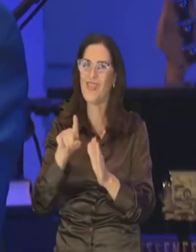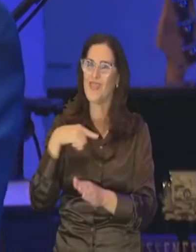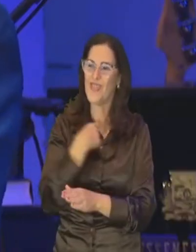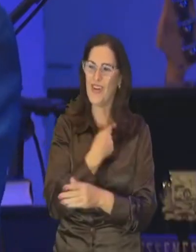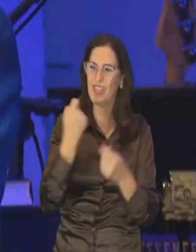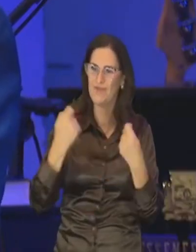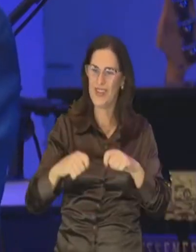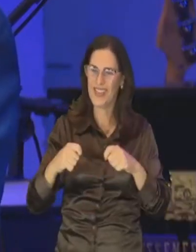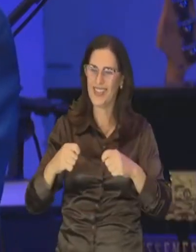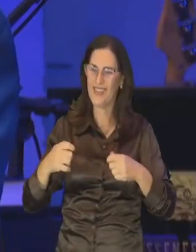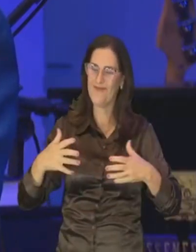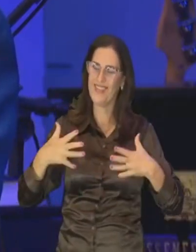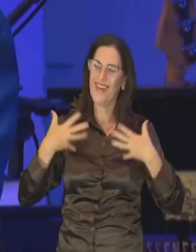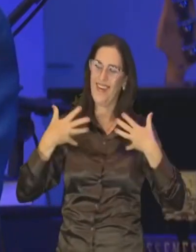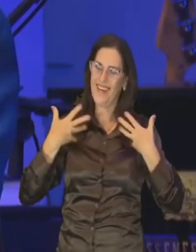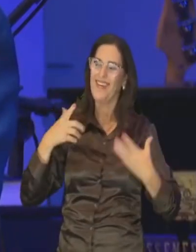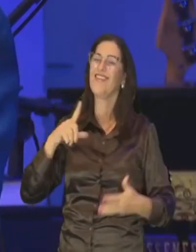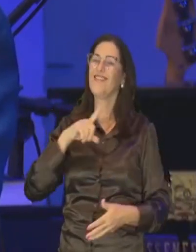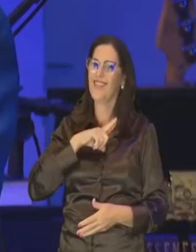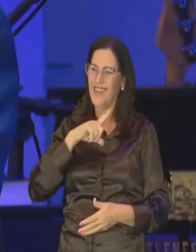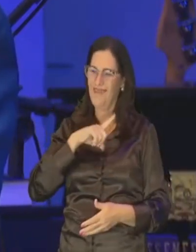ter alegria.